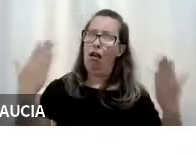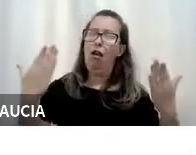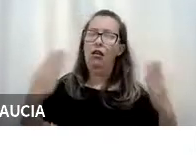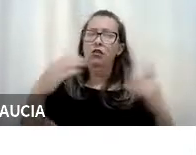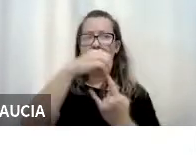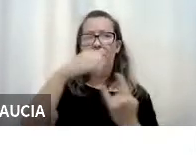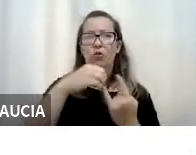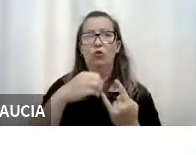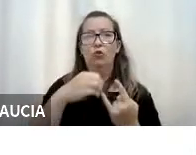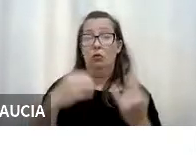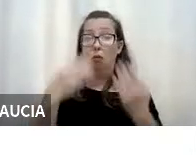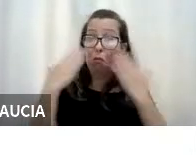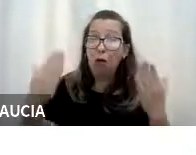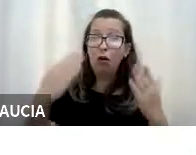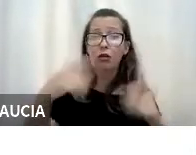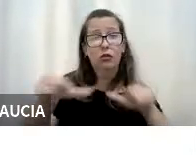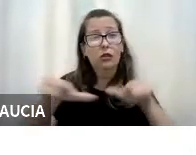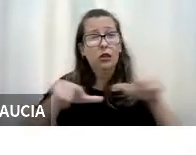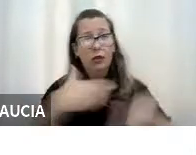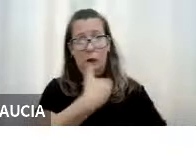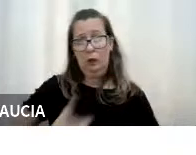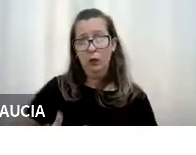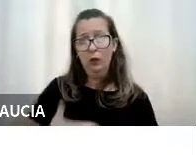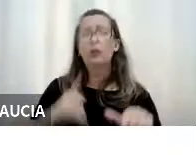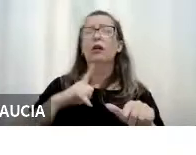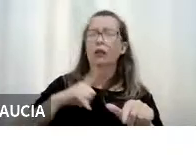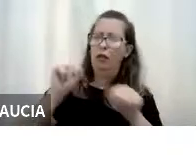mostra que o serviço público está cumprindo